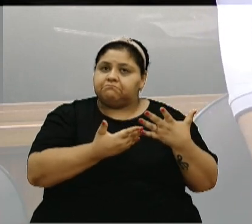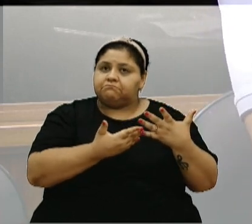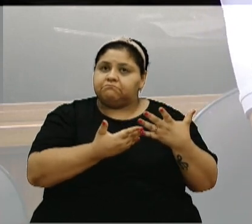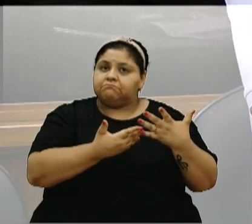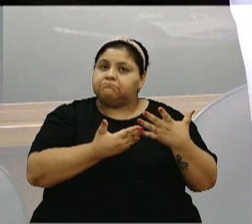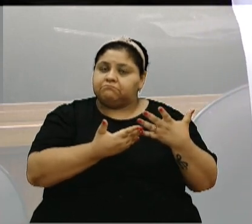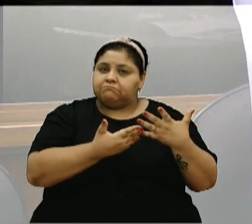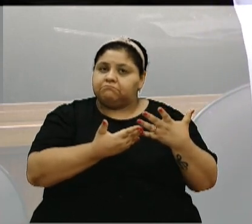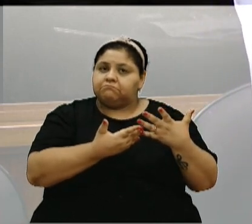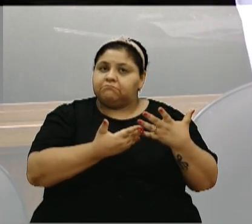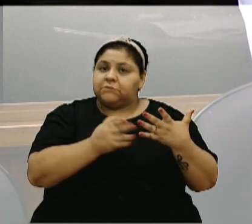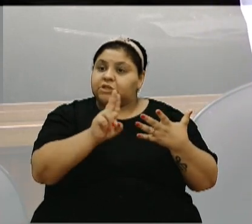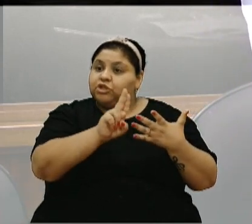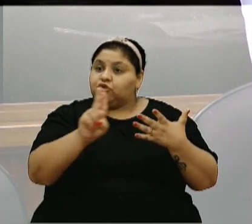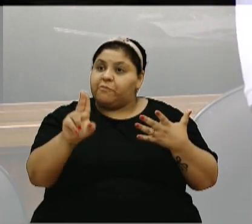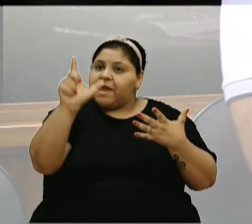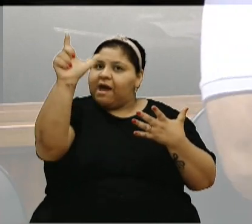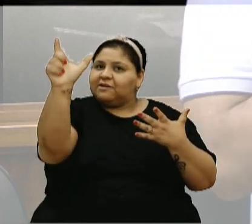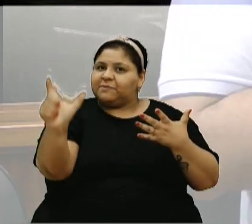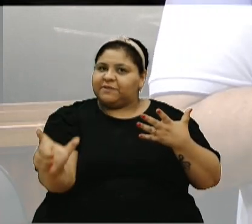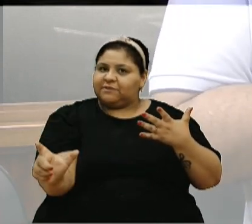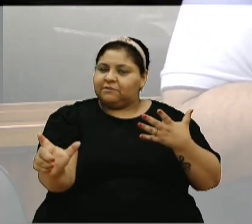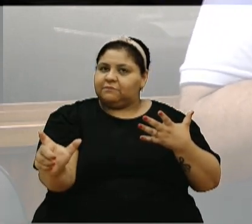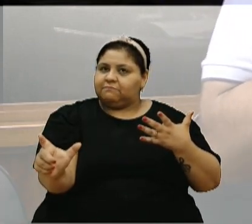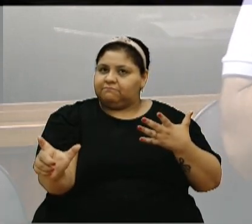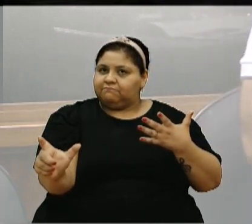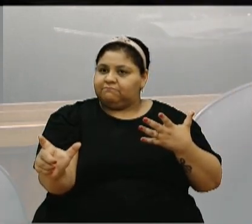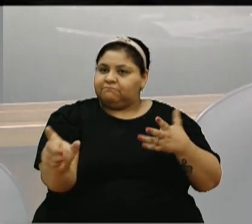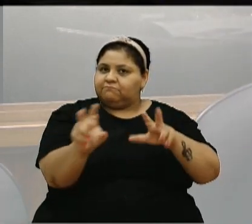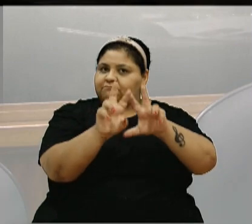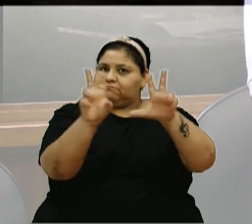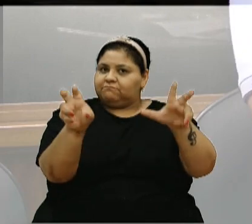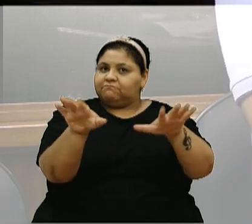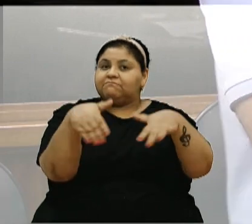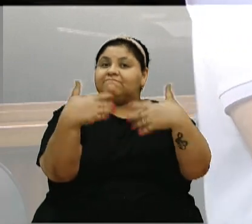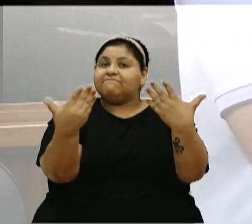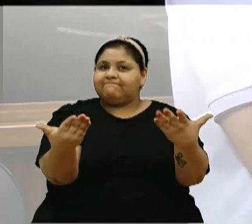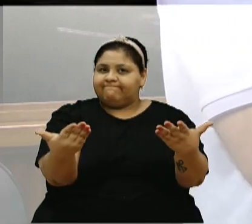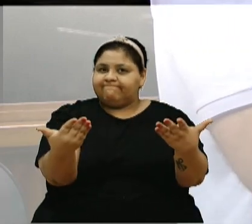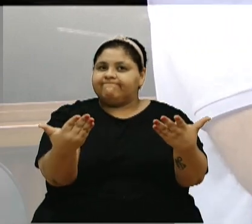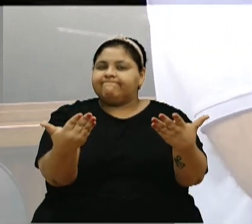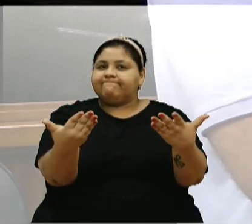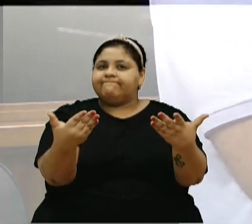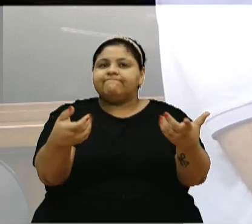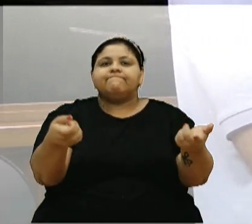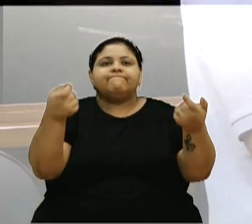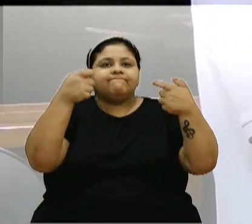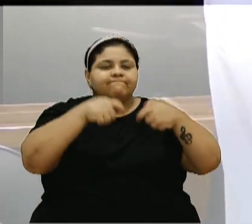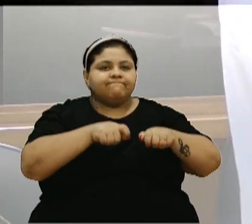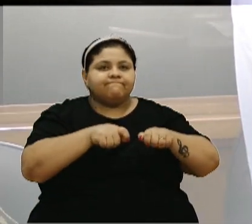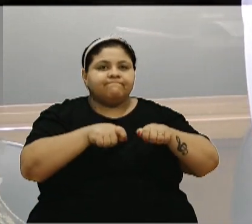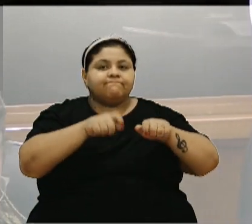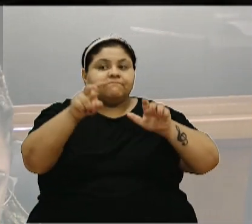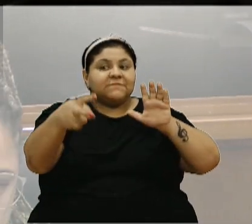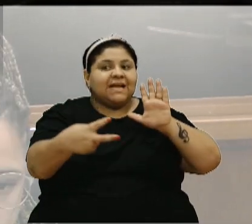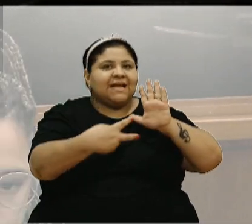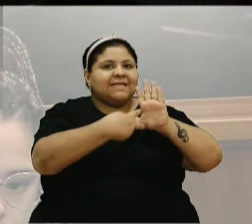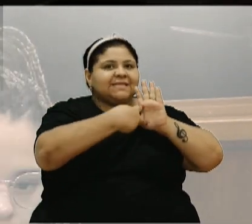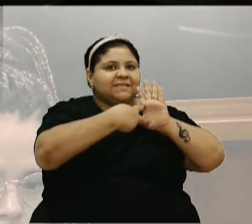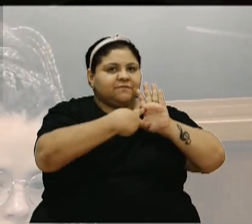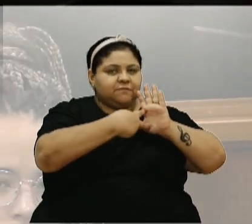aos bois, sobre essa questão. Então, precisamos ficar